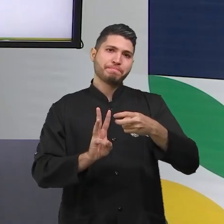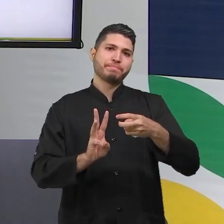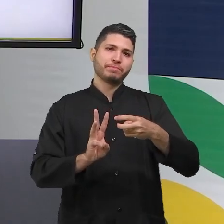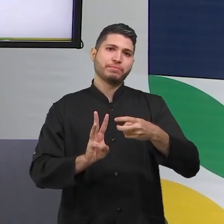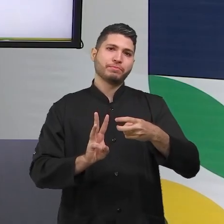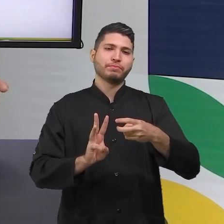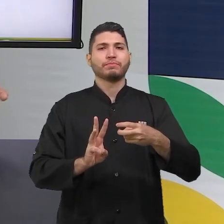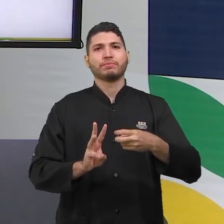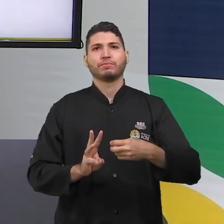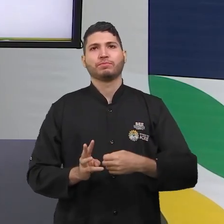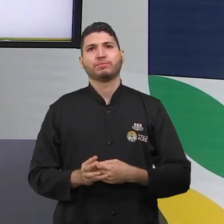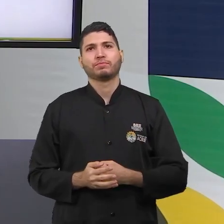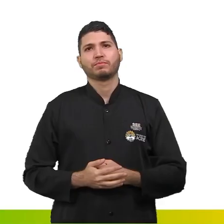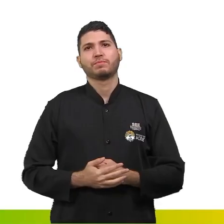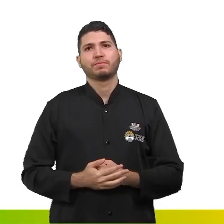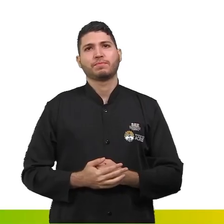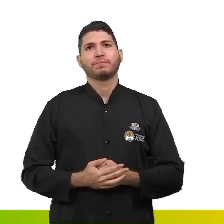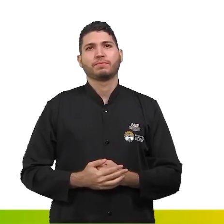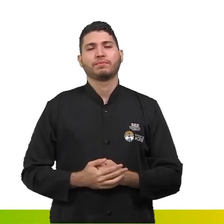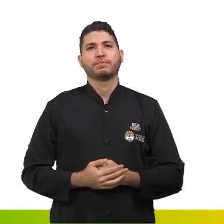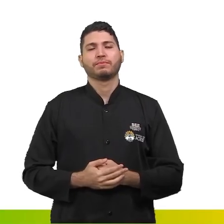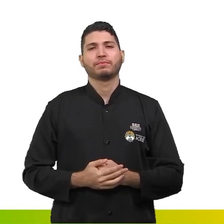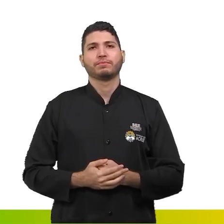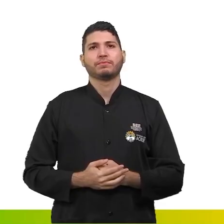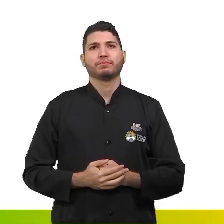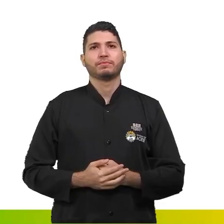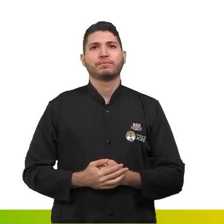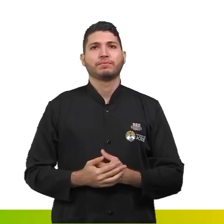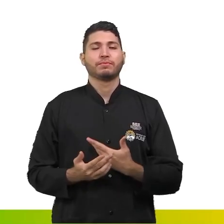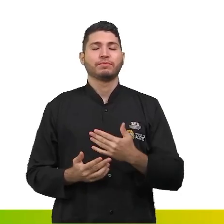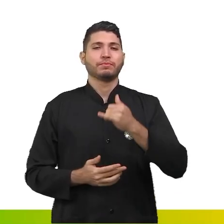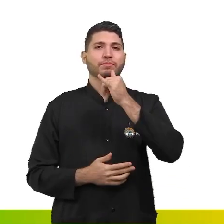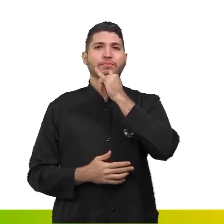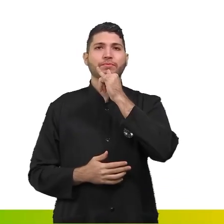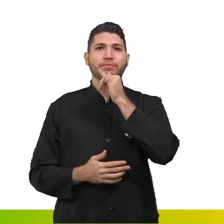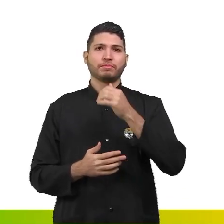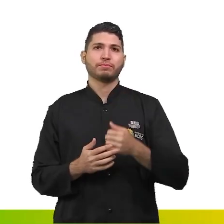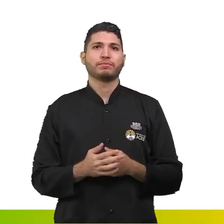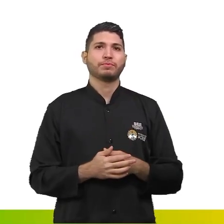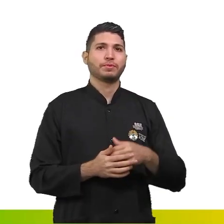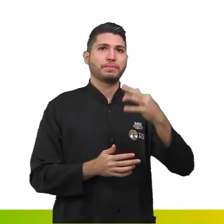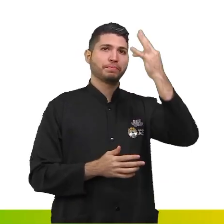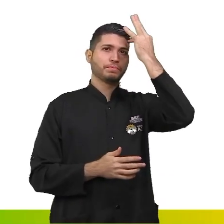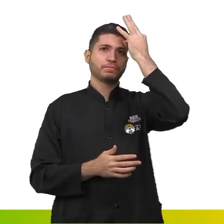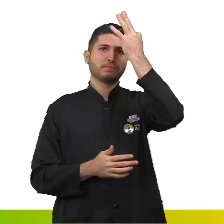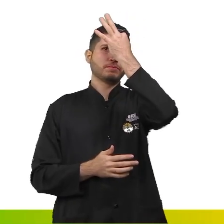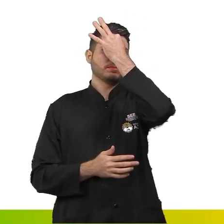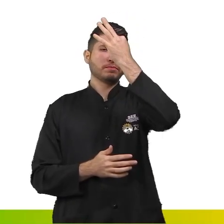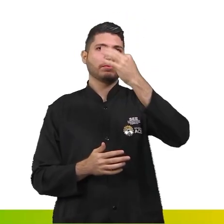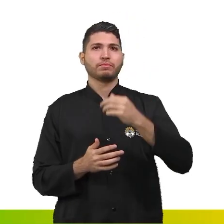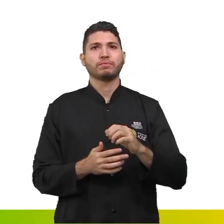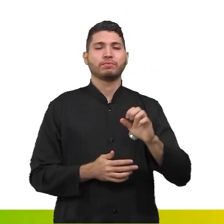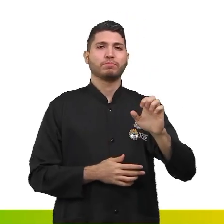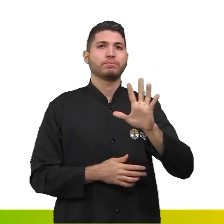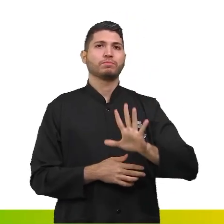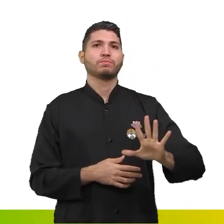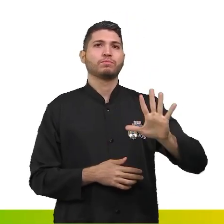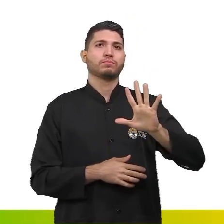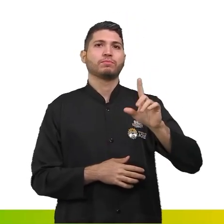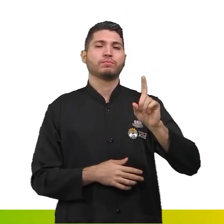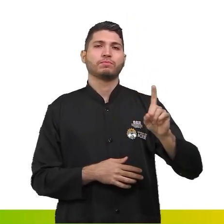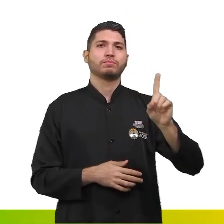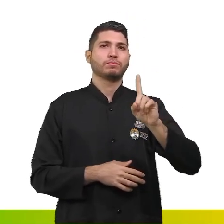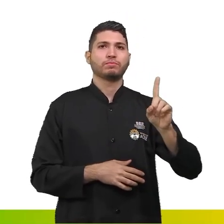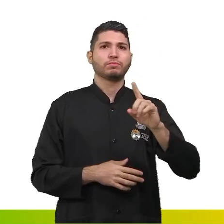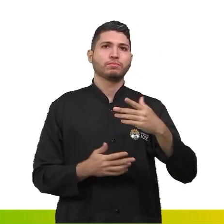pensamento como um todo, para a reflexão filosófica. Então, exemplo de filosofias não europeias, podemos começar com a filosofia